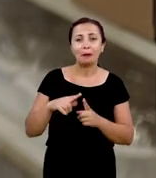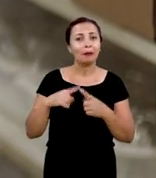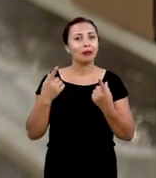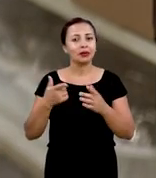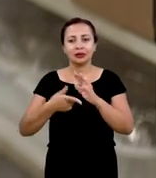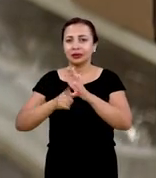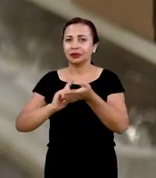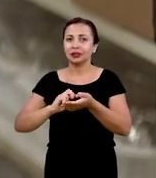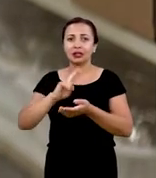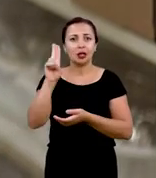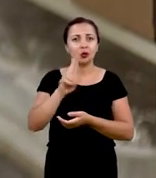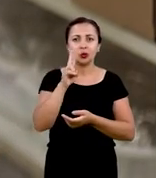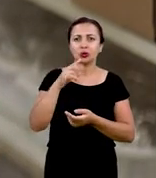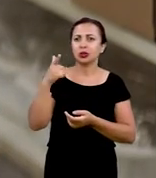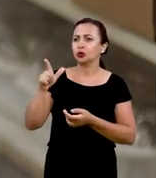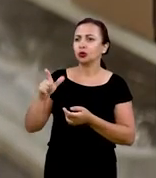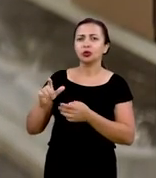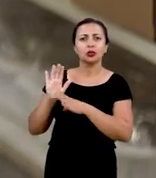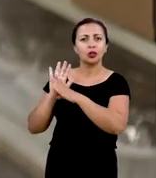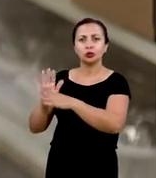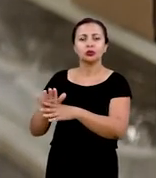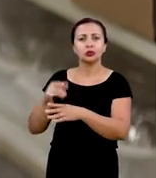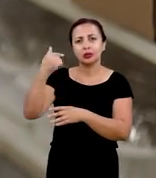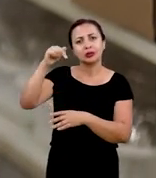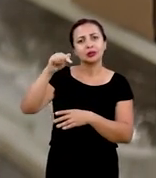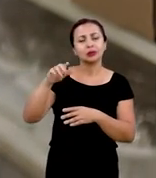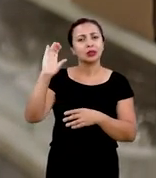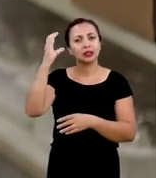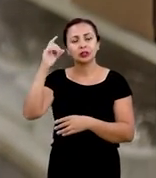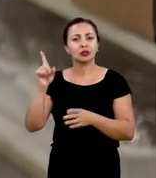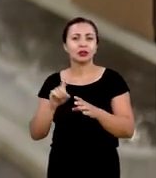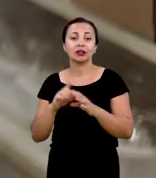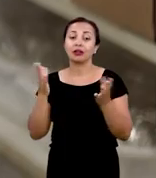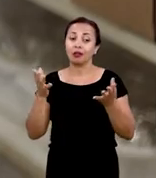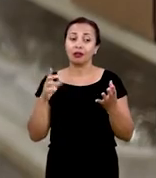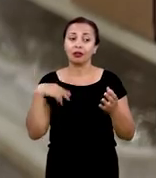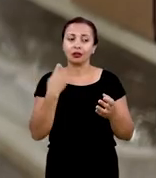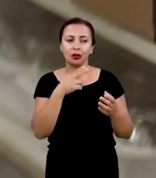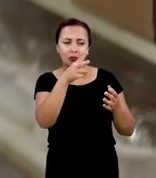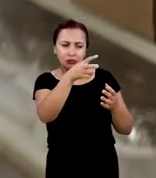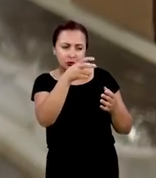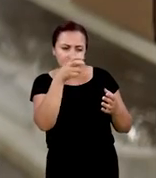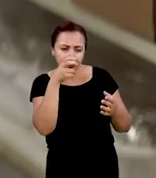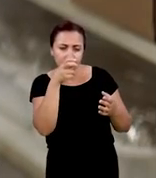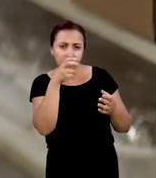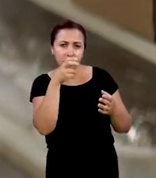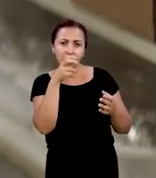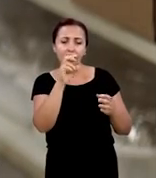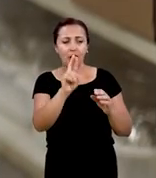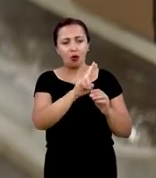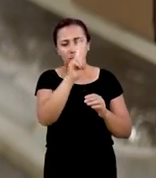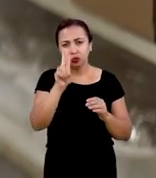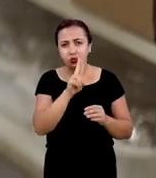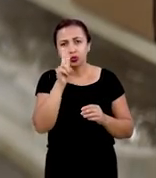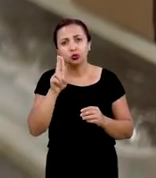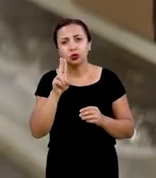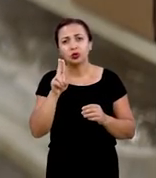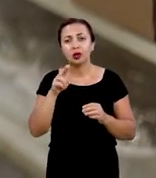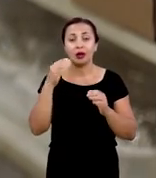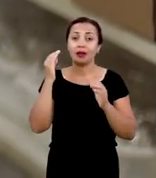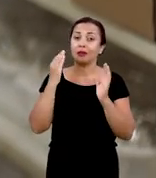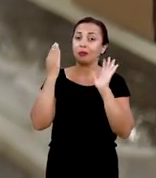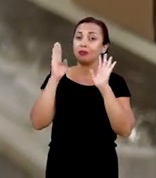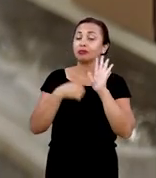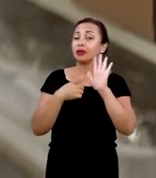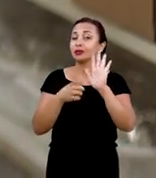sem comprovação química e científica. O que a gente está fazendo é pegando essa espécie, observando os compostos que tem e provando